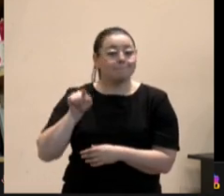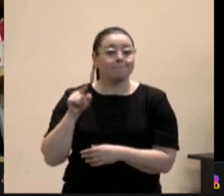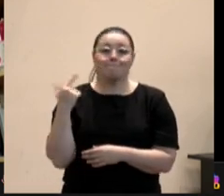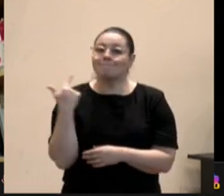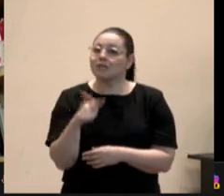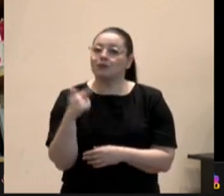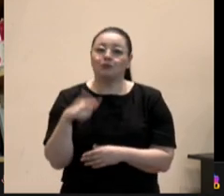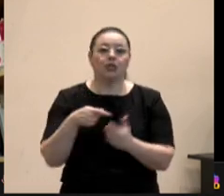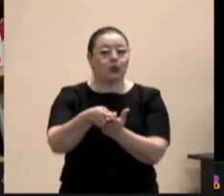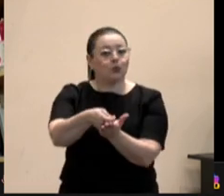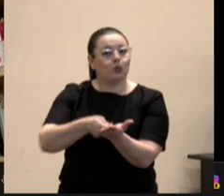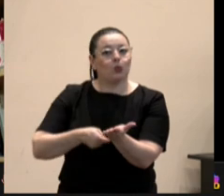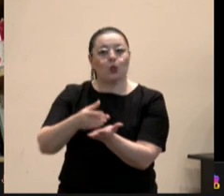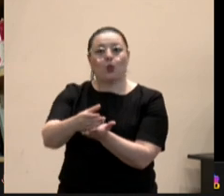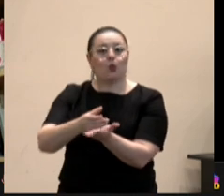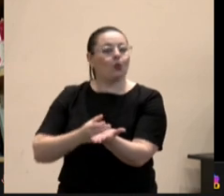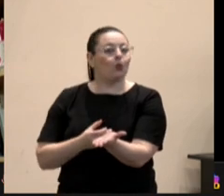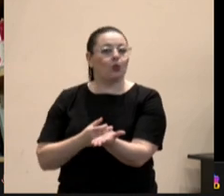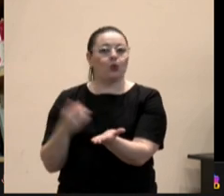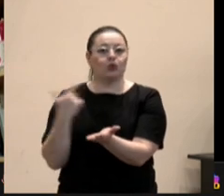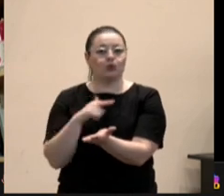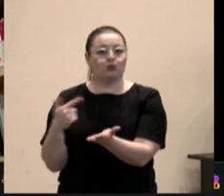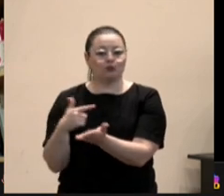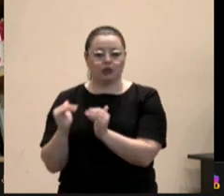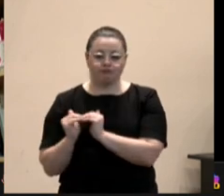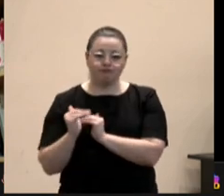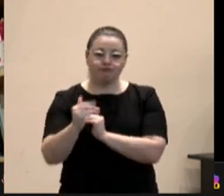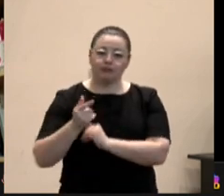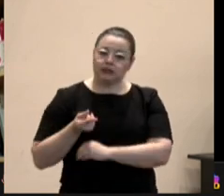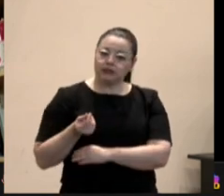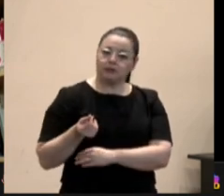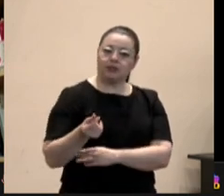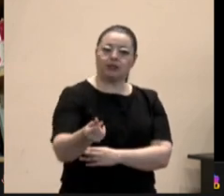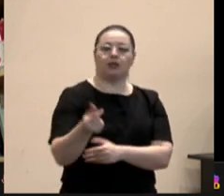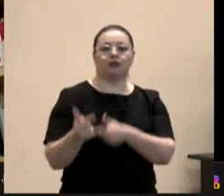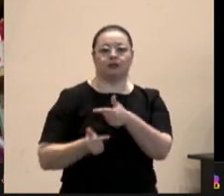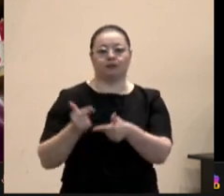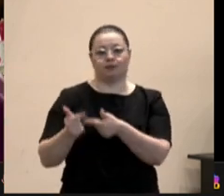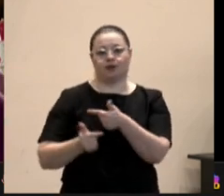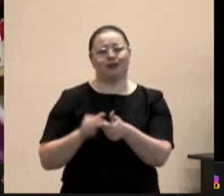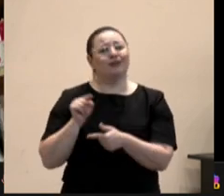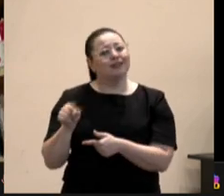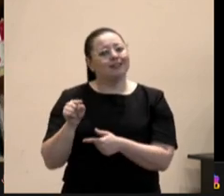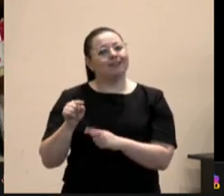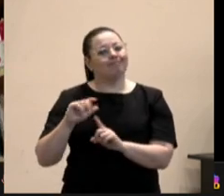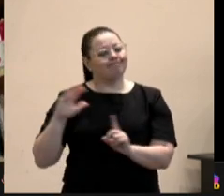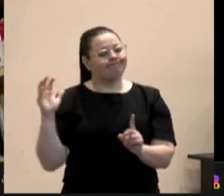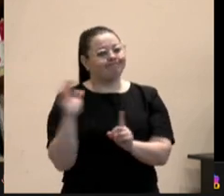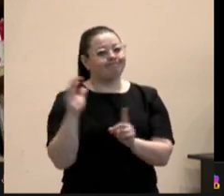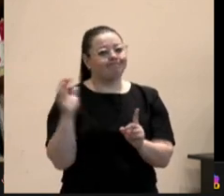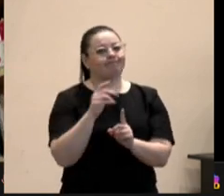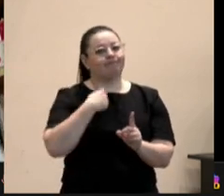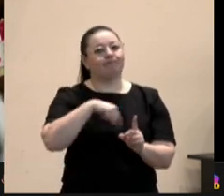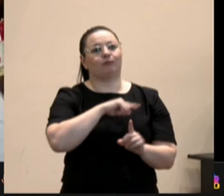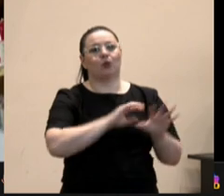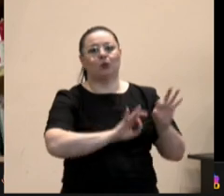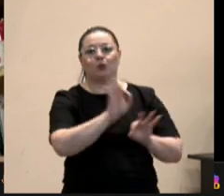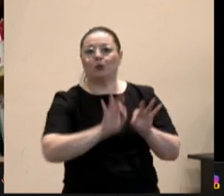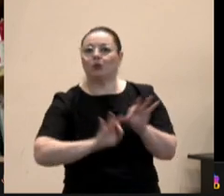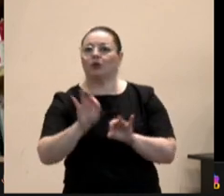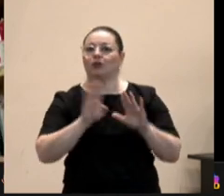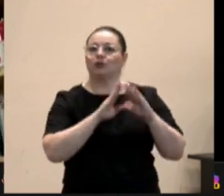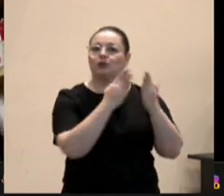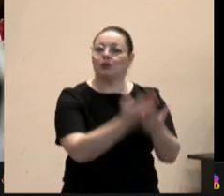não são por concurso público, que não tem estabilidade, e isso impacta a formação continuada que é realizada na escola, porque a gente